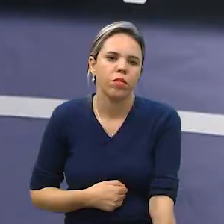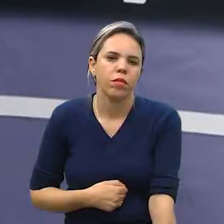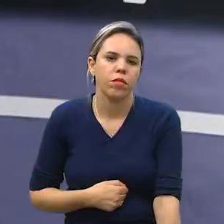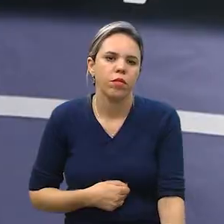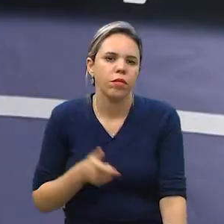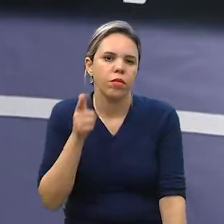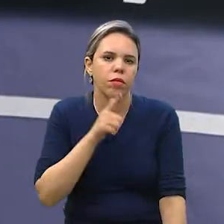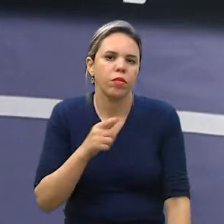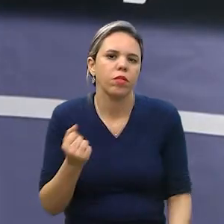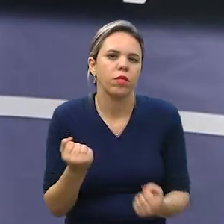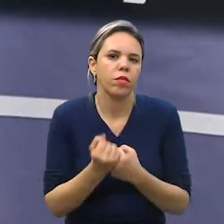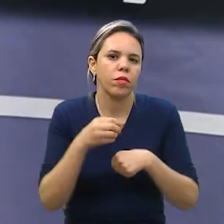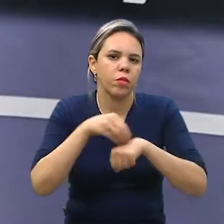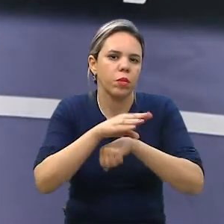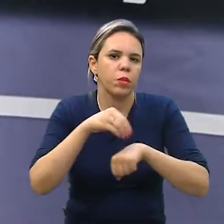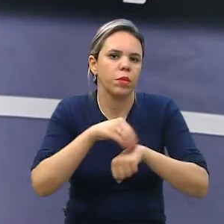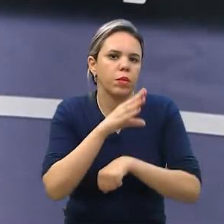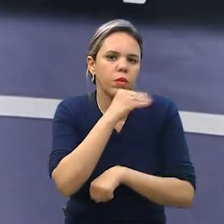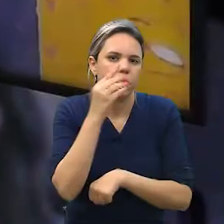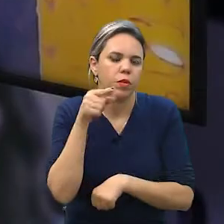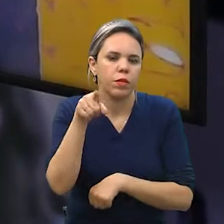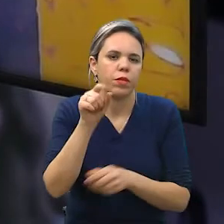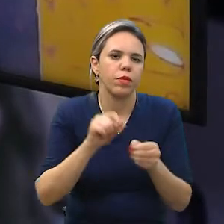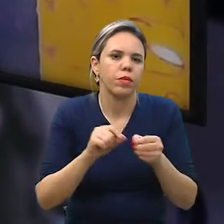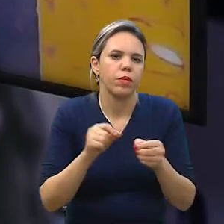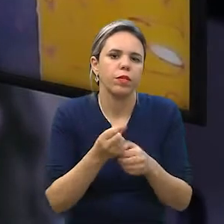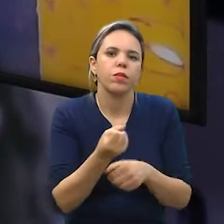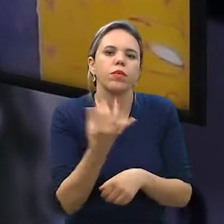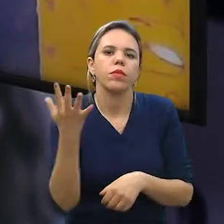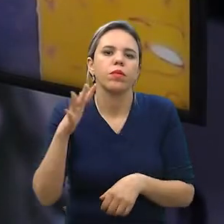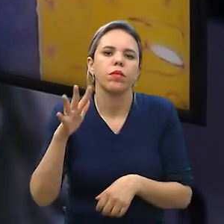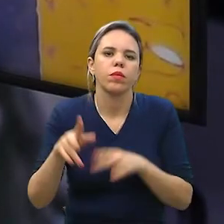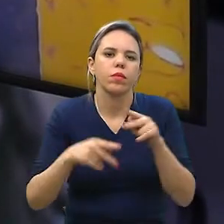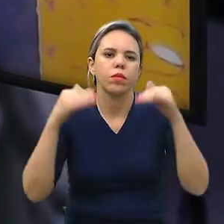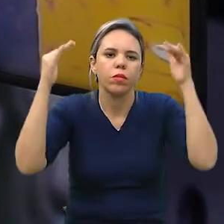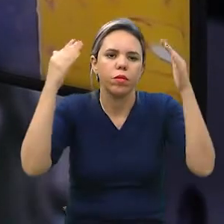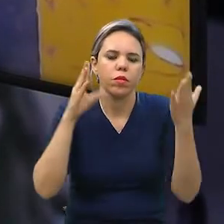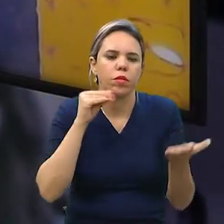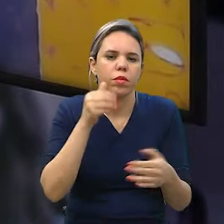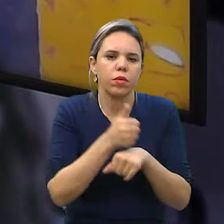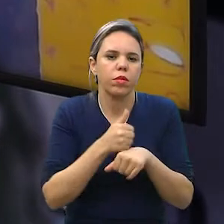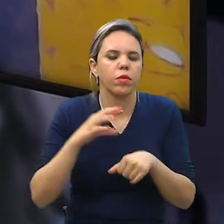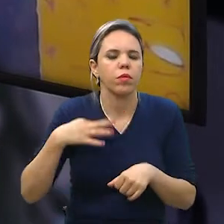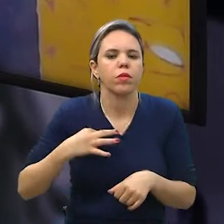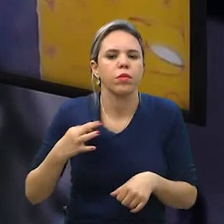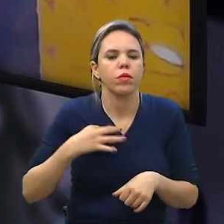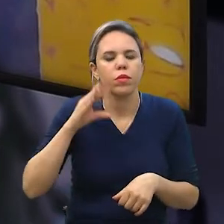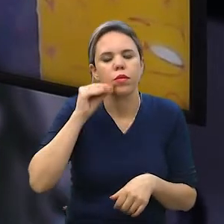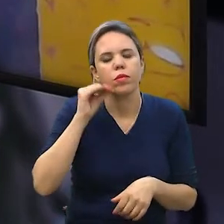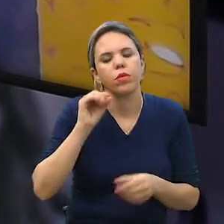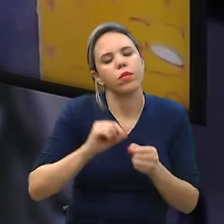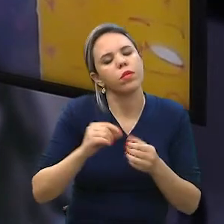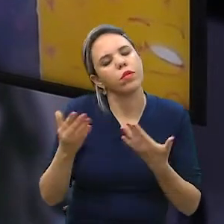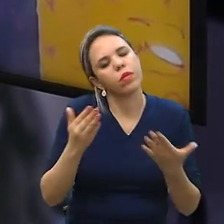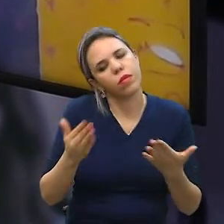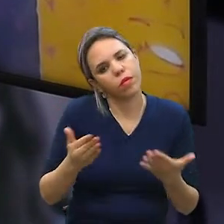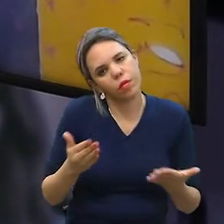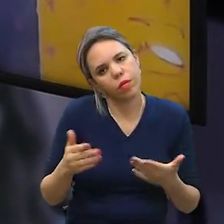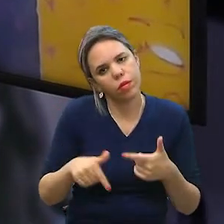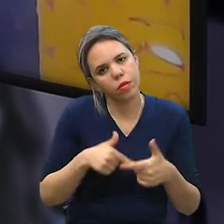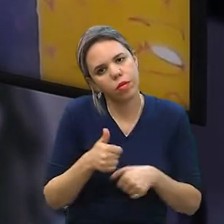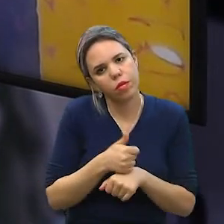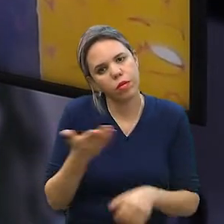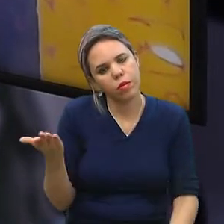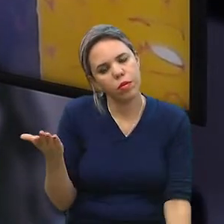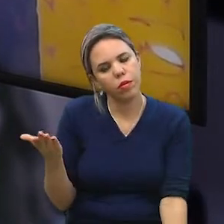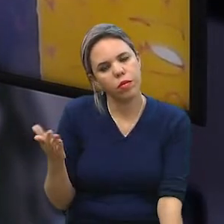para conseguir dar suporte para esses adolescentes, vocês são quantos mais ou menos, Elide? São voluntários, são funcionários? Qual que é a